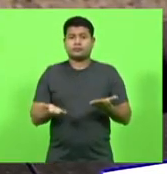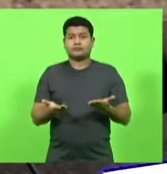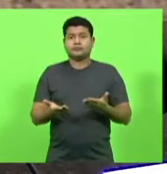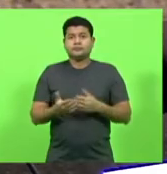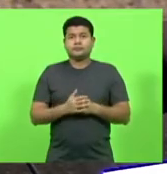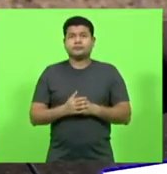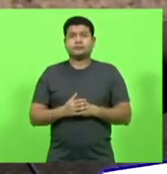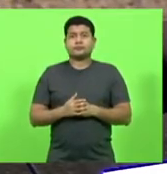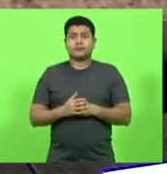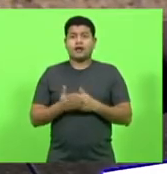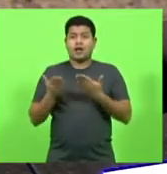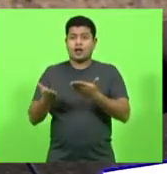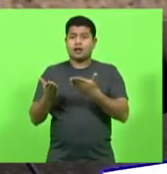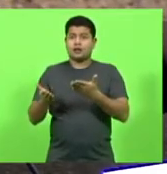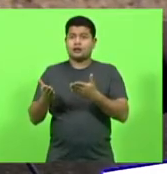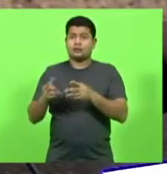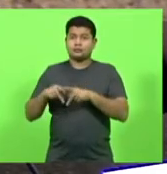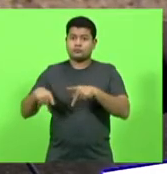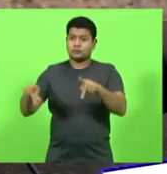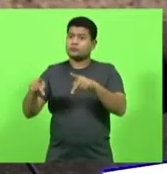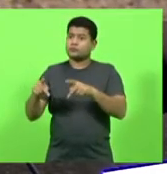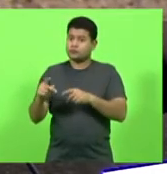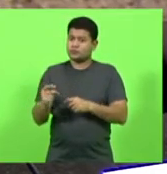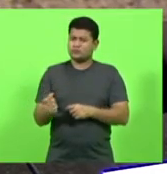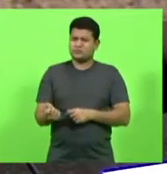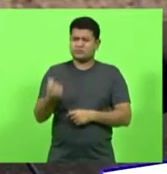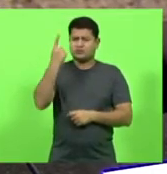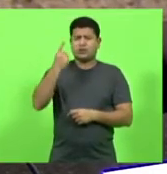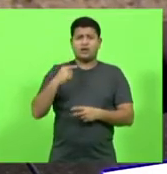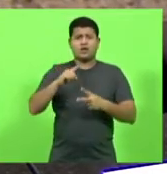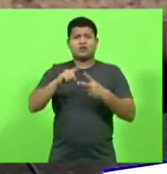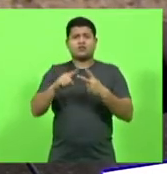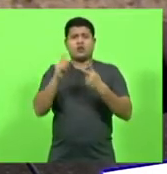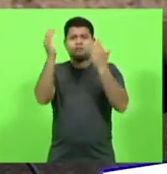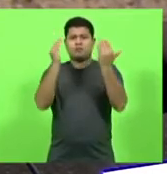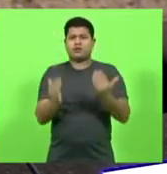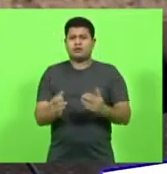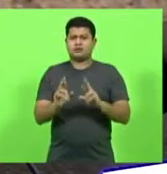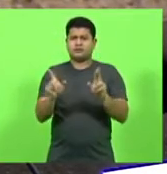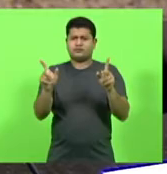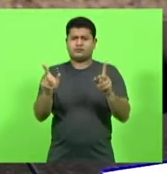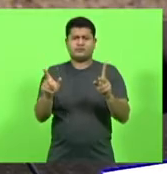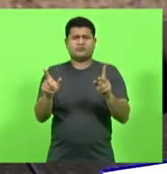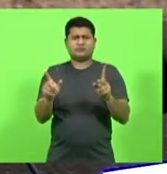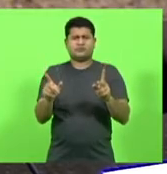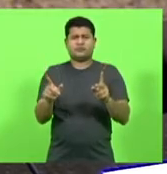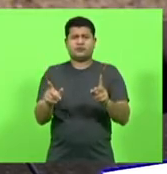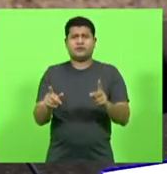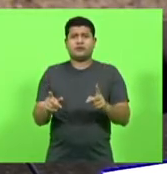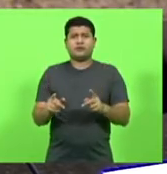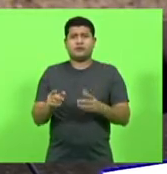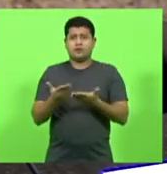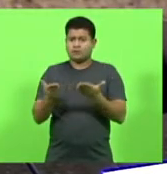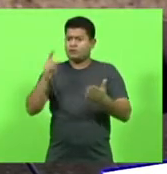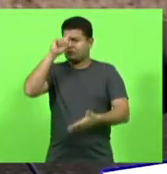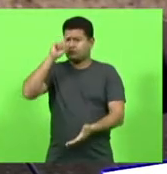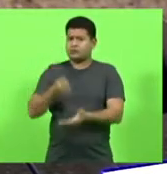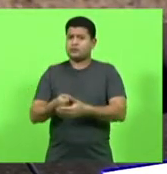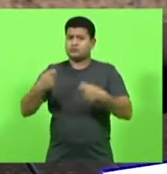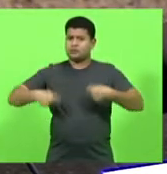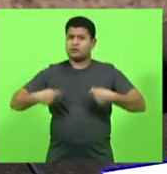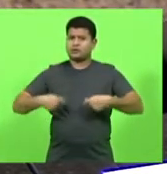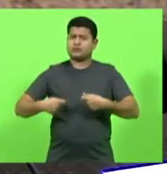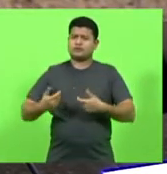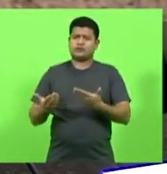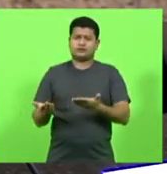essa procuradoria muito esquisita dar 2 pareceres diferentes um do outro. Se decidam, isso afeta a credibilidade de